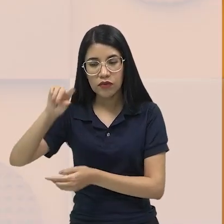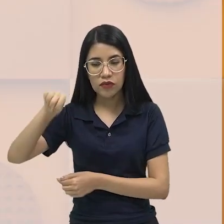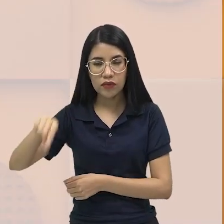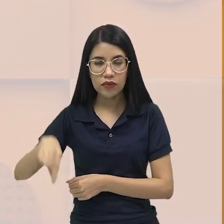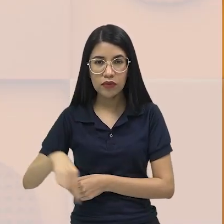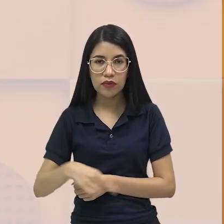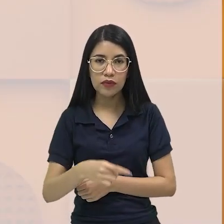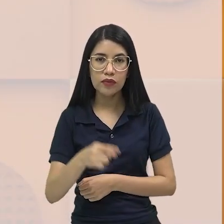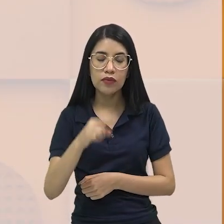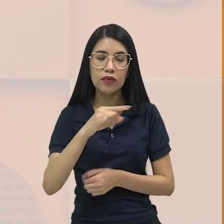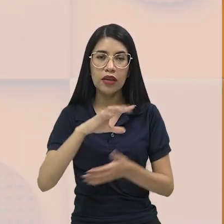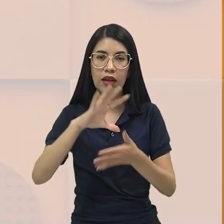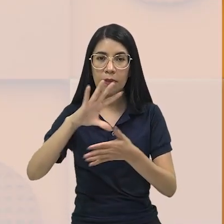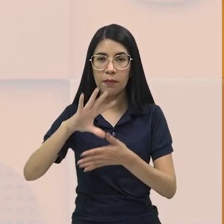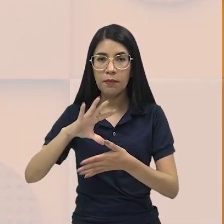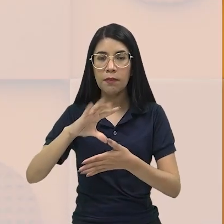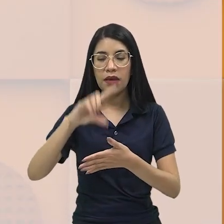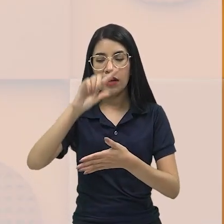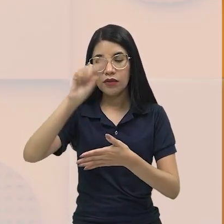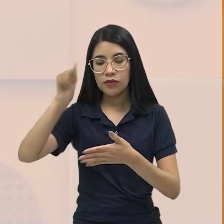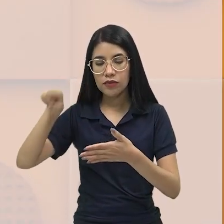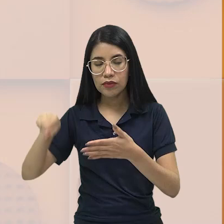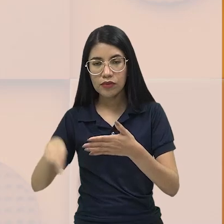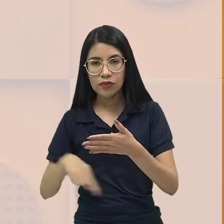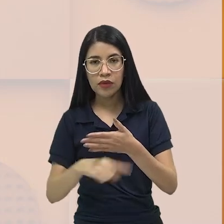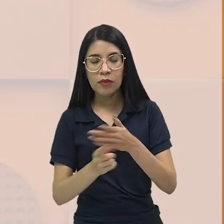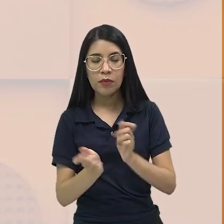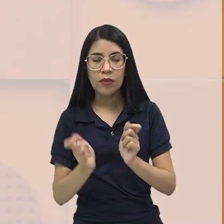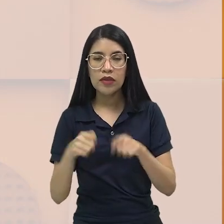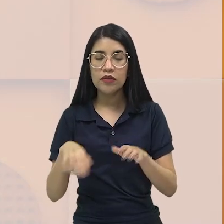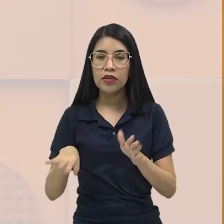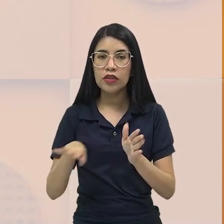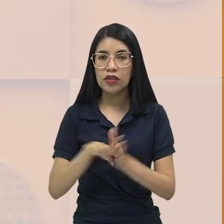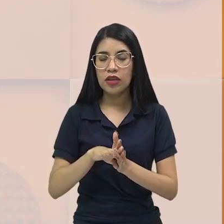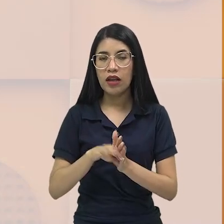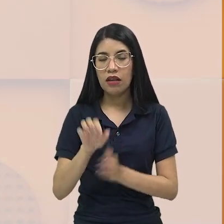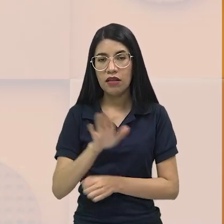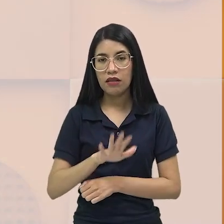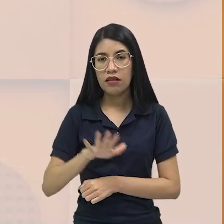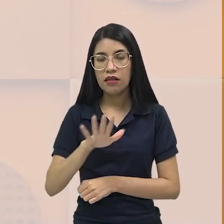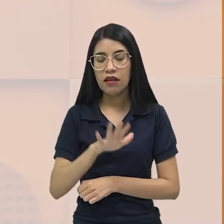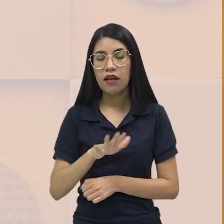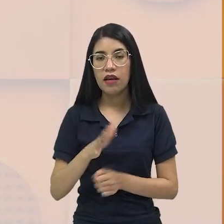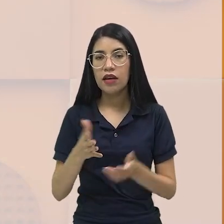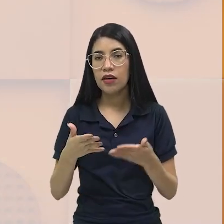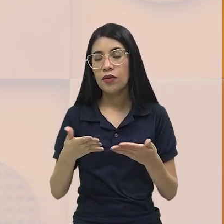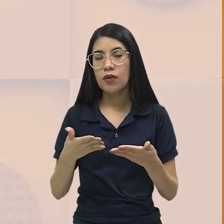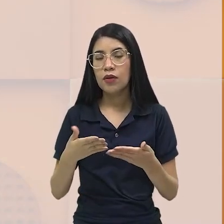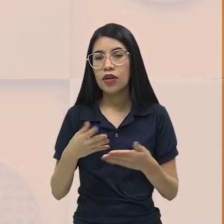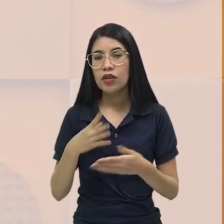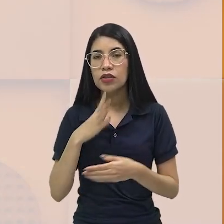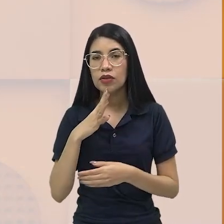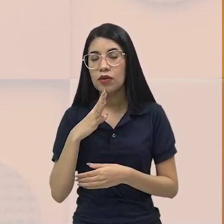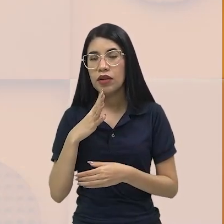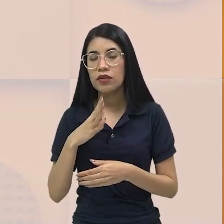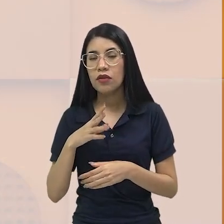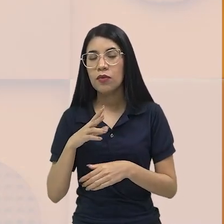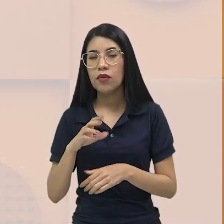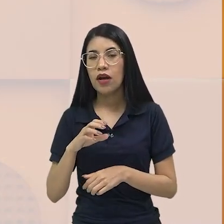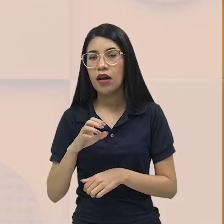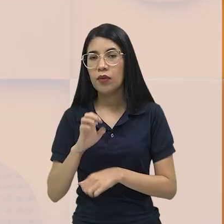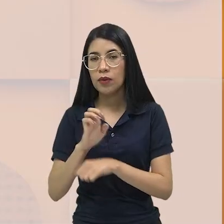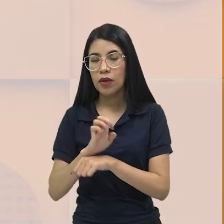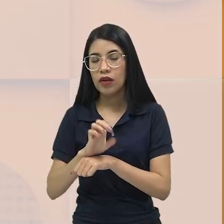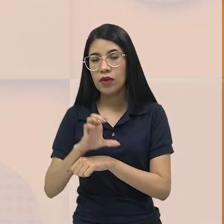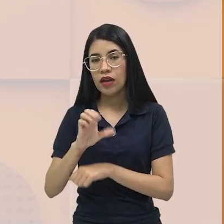Sul, contornar, fazer toda essa volta até chegar ali na região onde hoje é a Califórnia, a costa